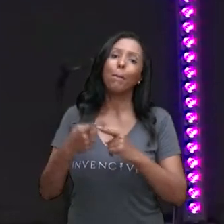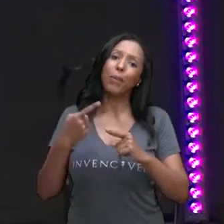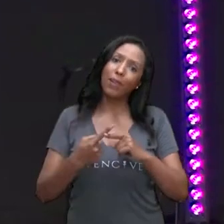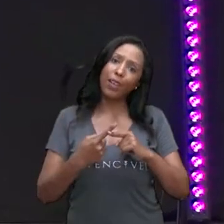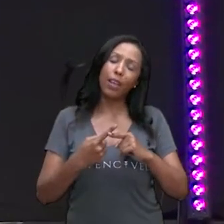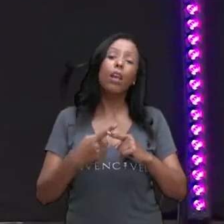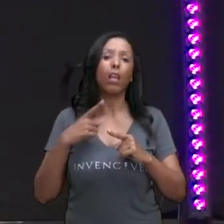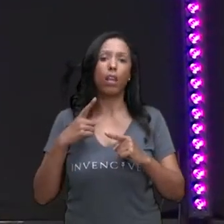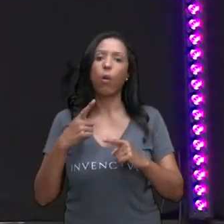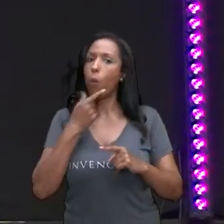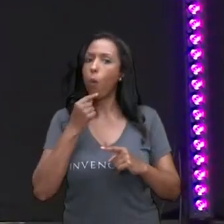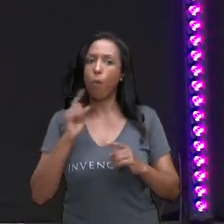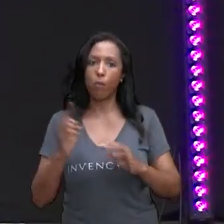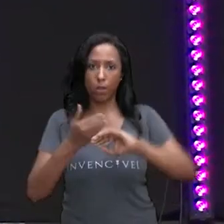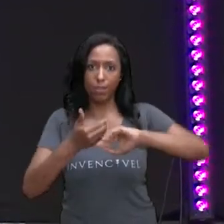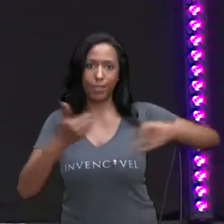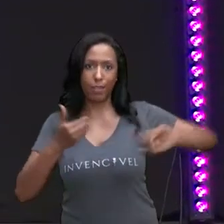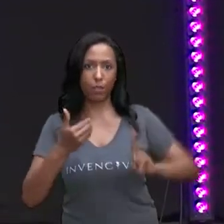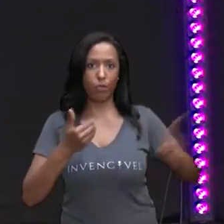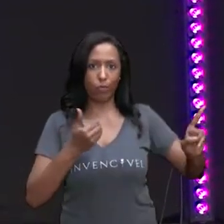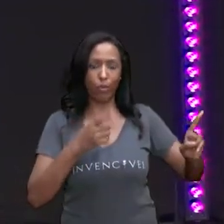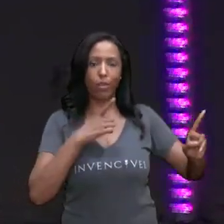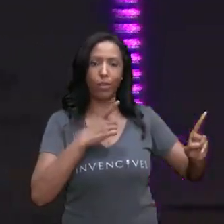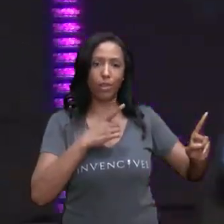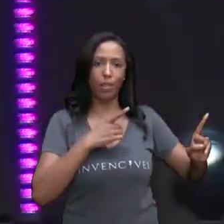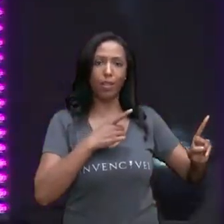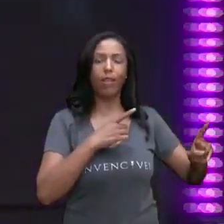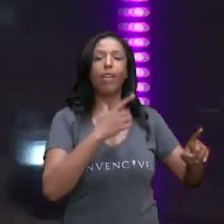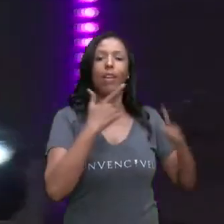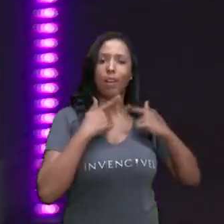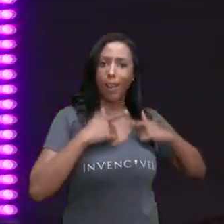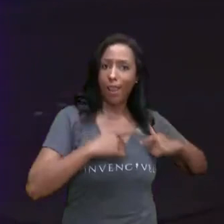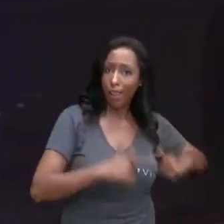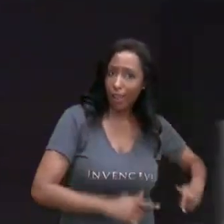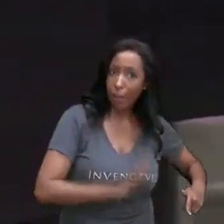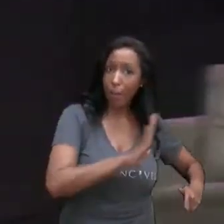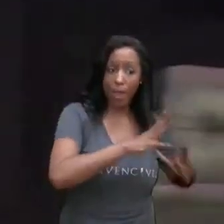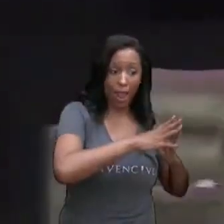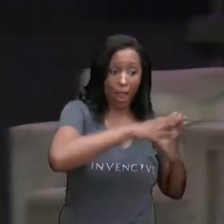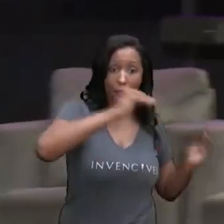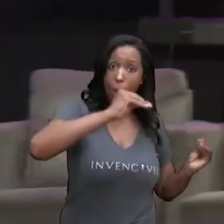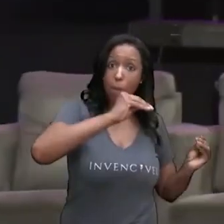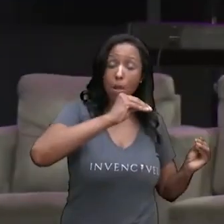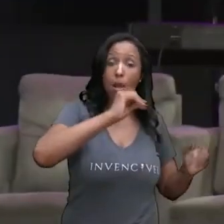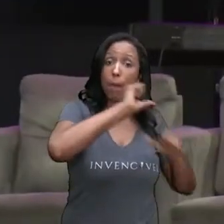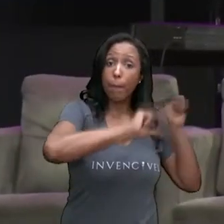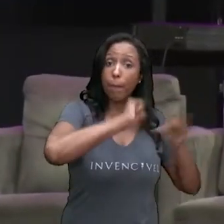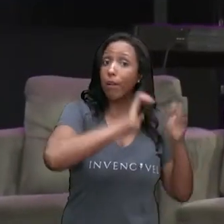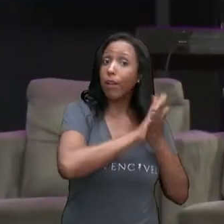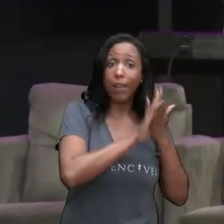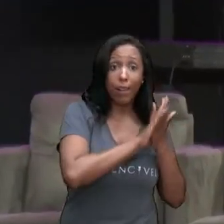não foi transformado na alma. A alma é o centro da vontade. Quem transforma a nossa alma é a palavra de